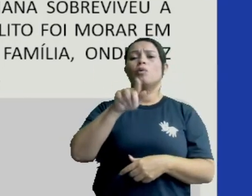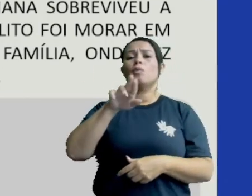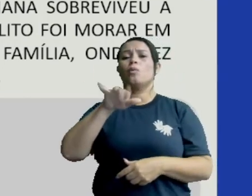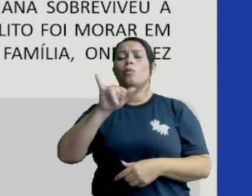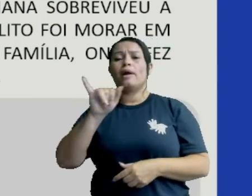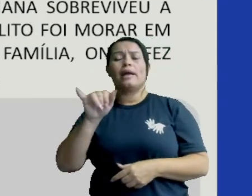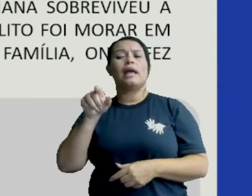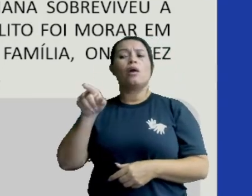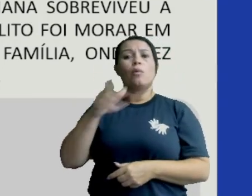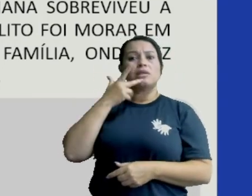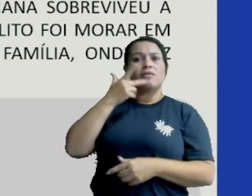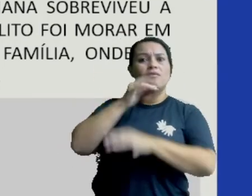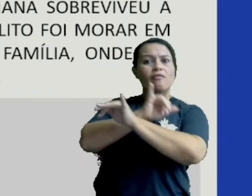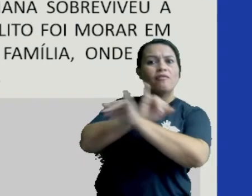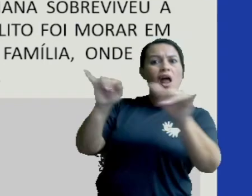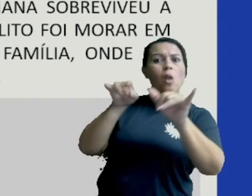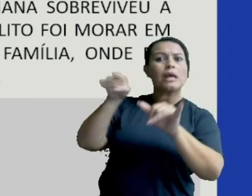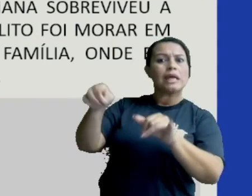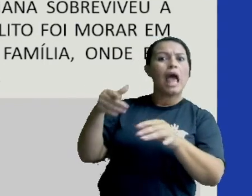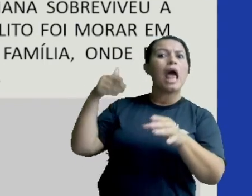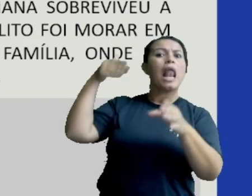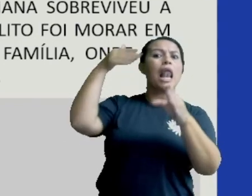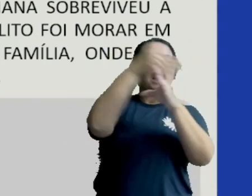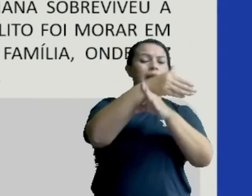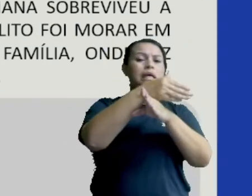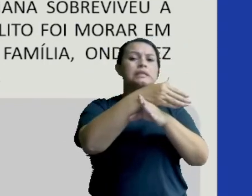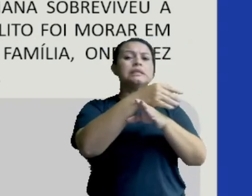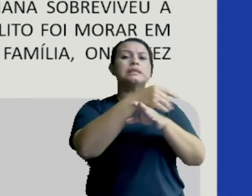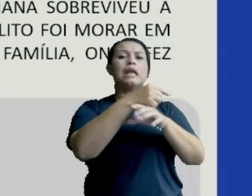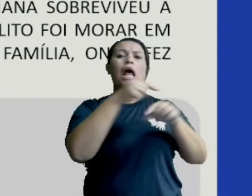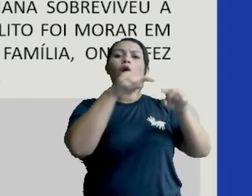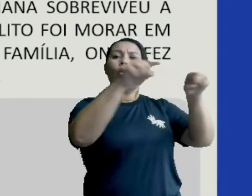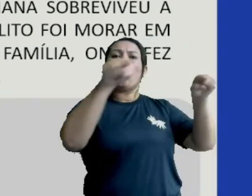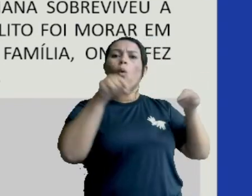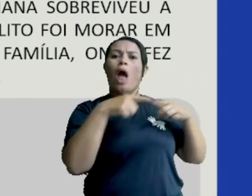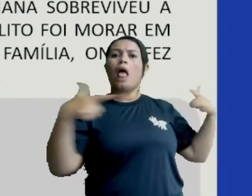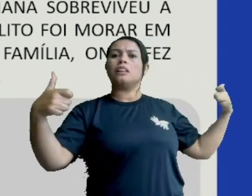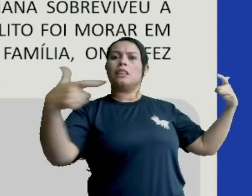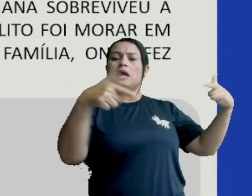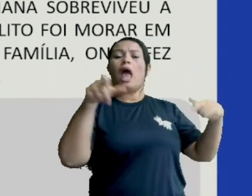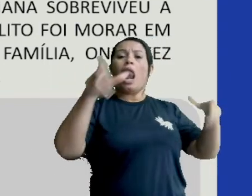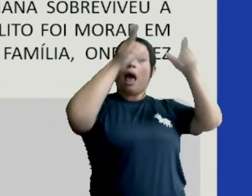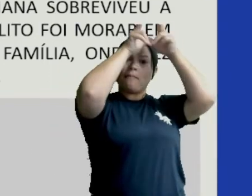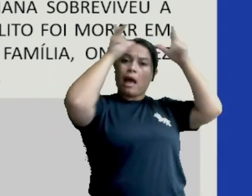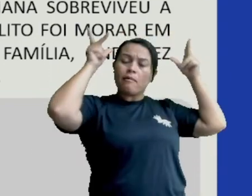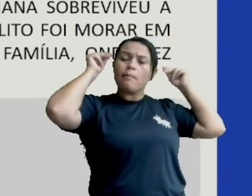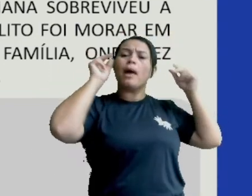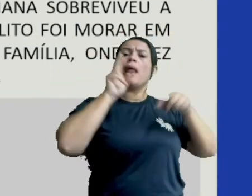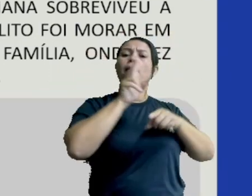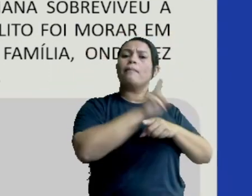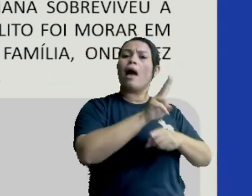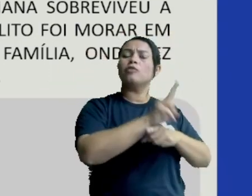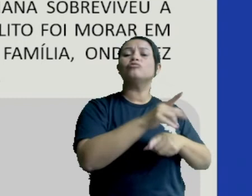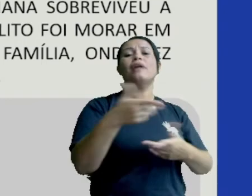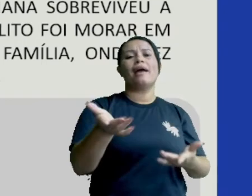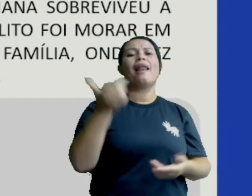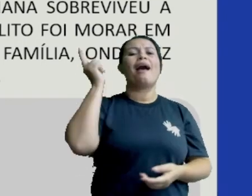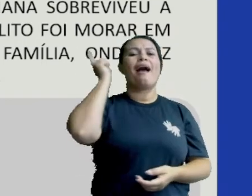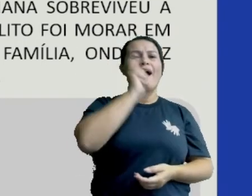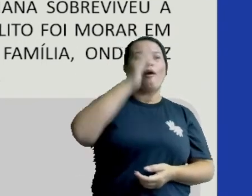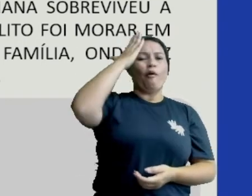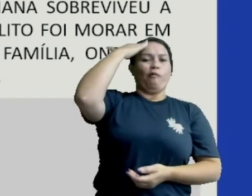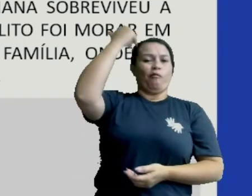local que ela iria para o campo de batalha como enfermeira, ganhou fama de heroína em sua cidade, Vitória de Santo